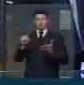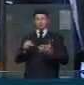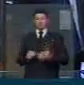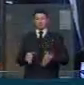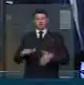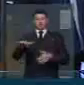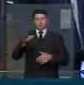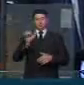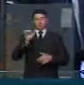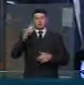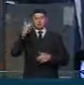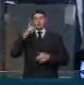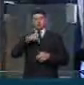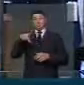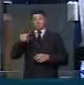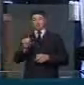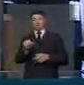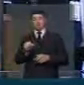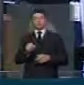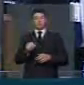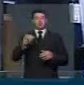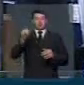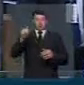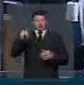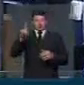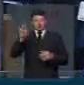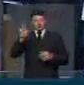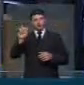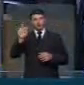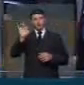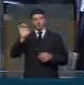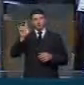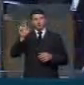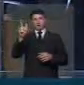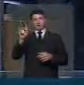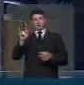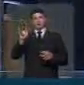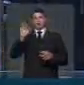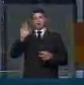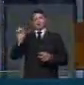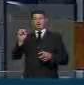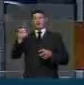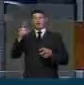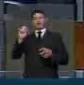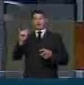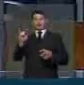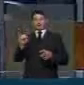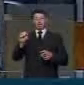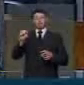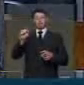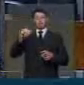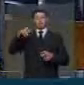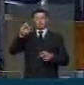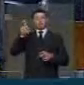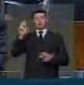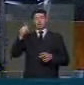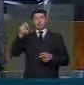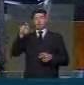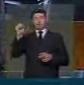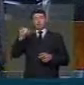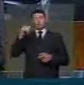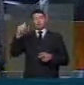tribuna o deputado Rubens Bueno. Enquanto isso, deputada Jandira Fergali, deputado Fernando Ferro, Francisco Chagas, Benjamin Maranhão, Paulão, João